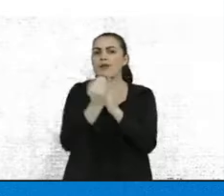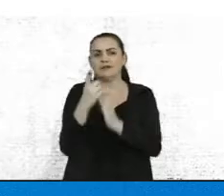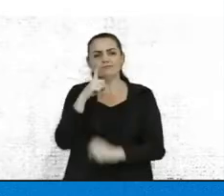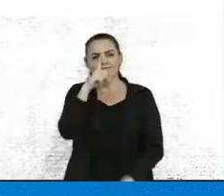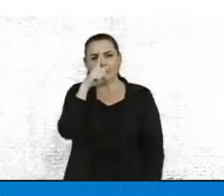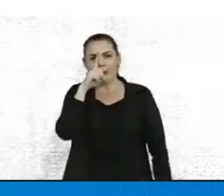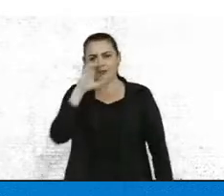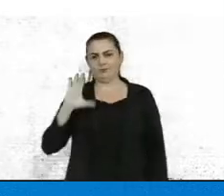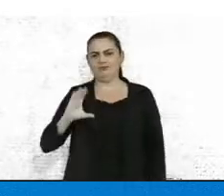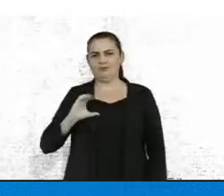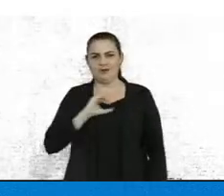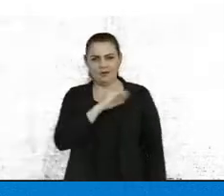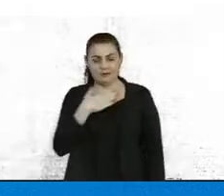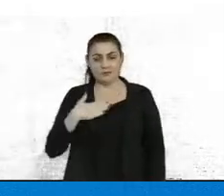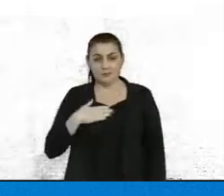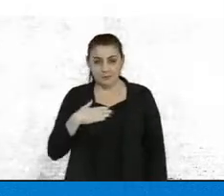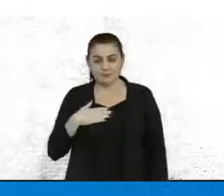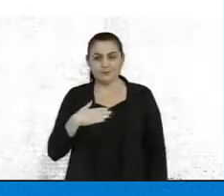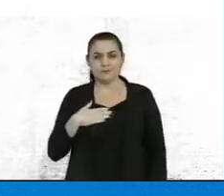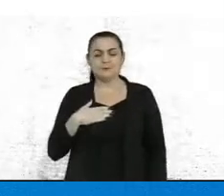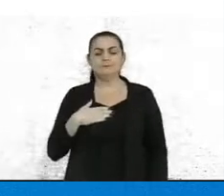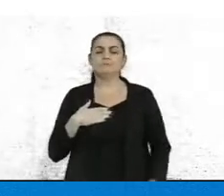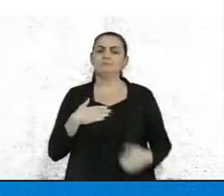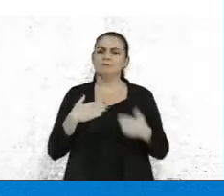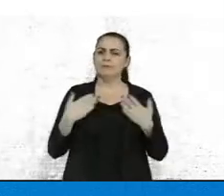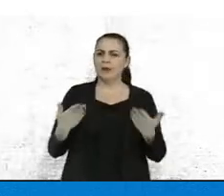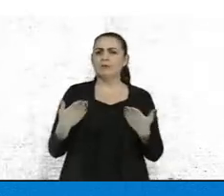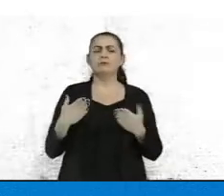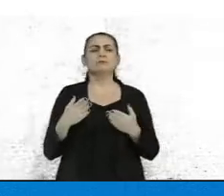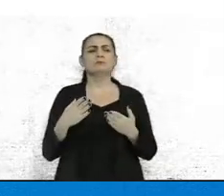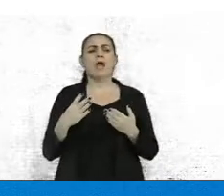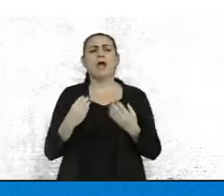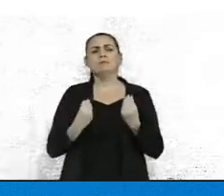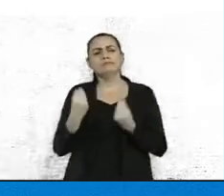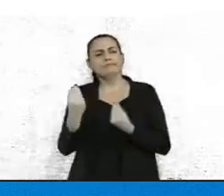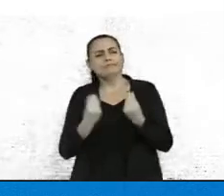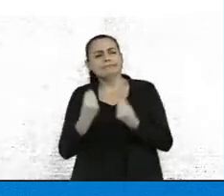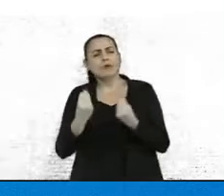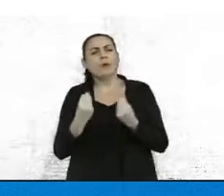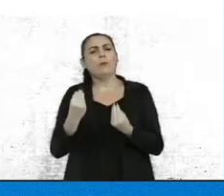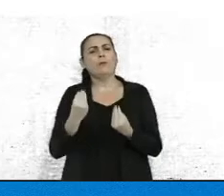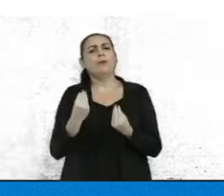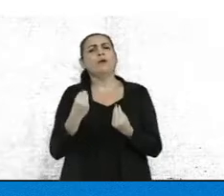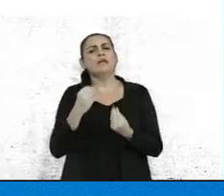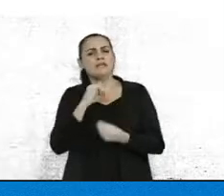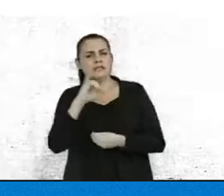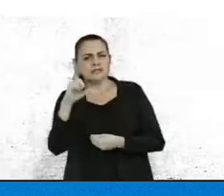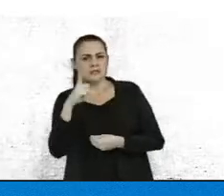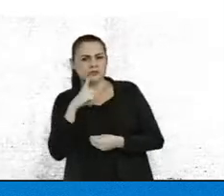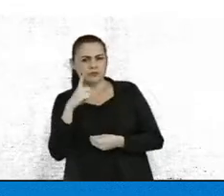Será que a presença desses anticorpos eles podem ajudar a gente a saber quem é o culpado, quem é o